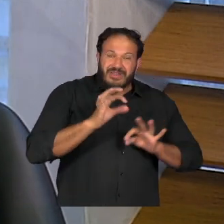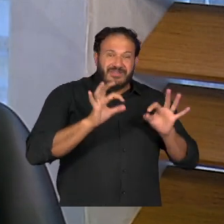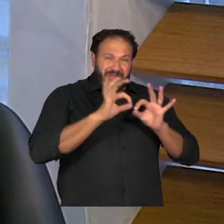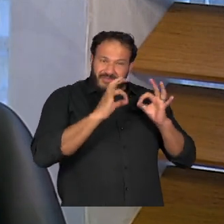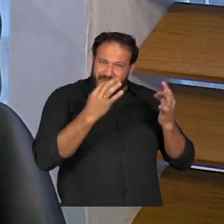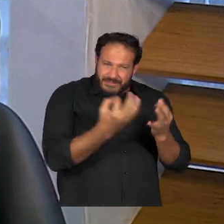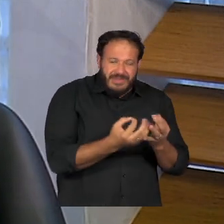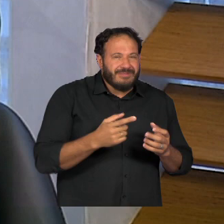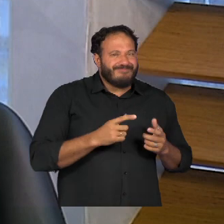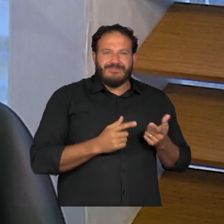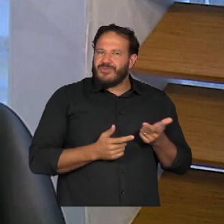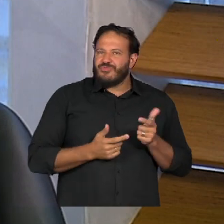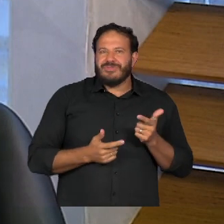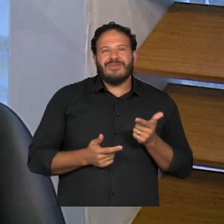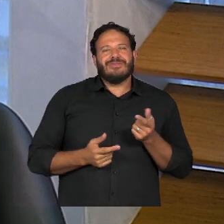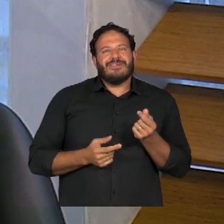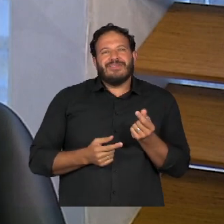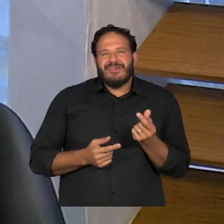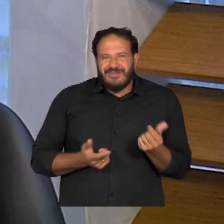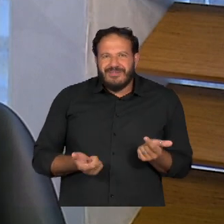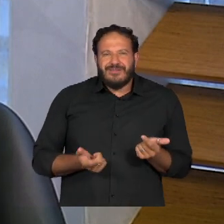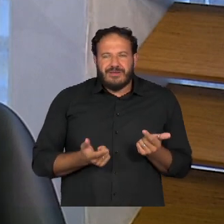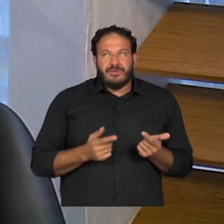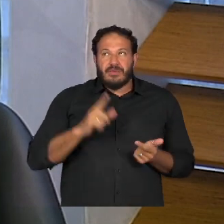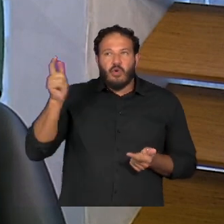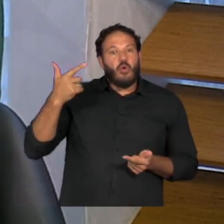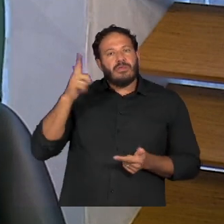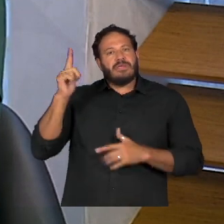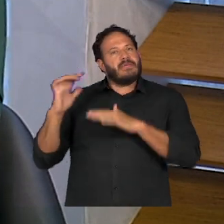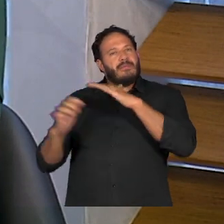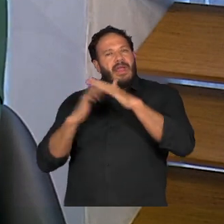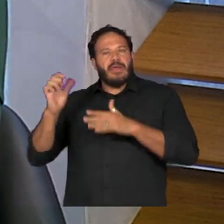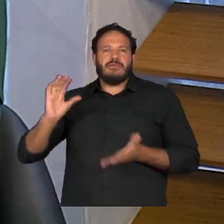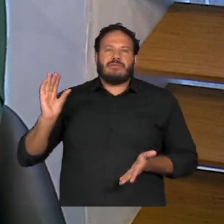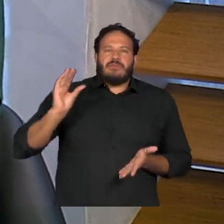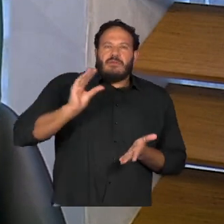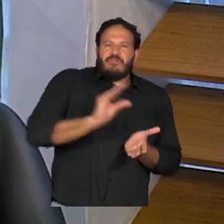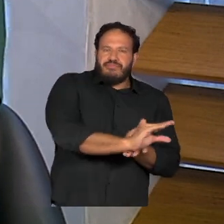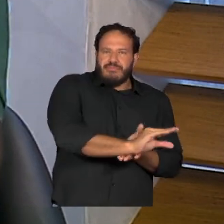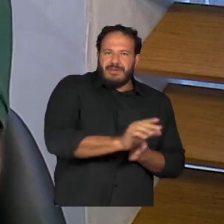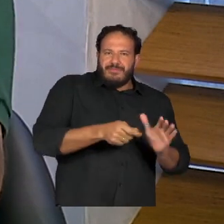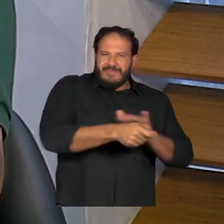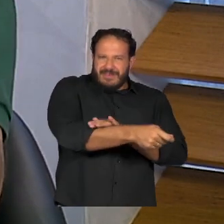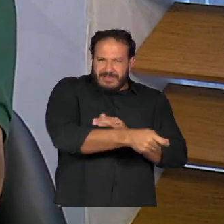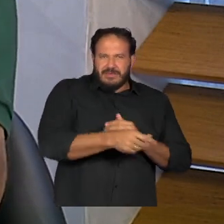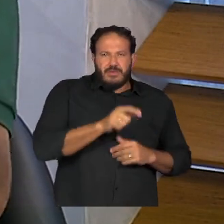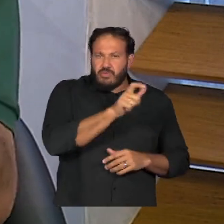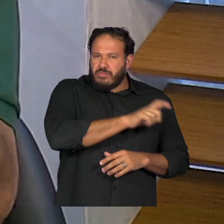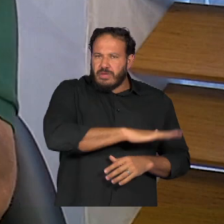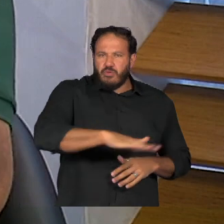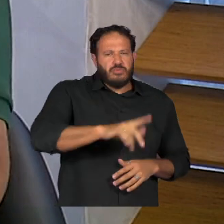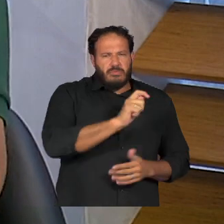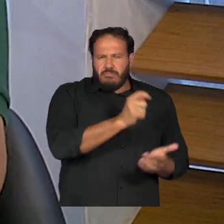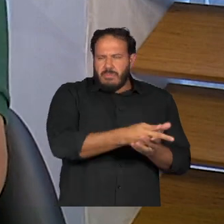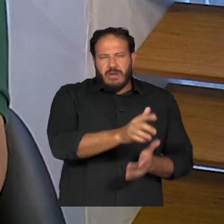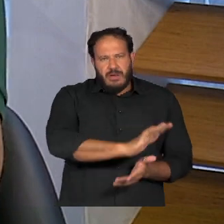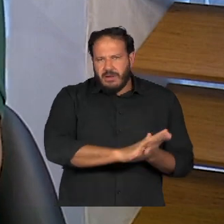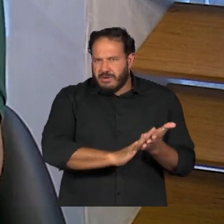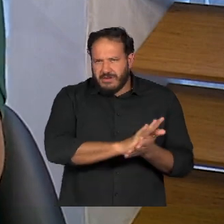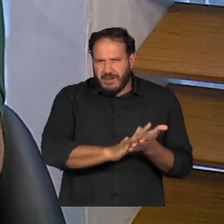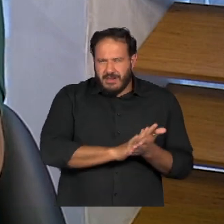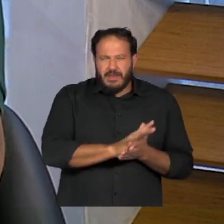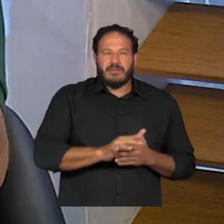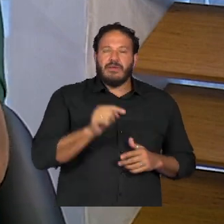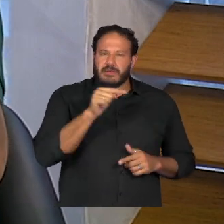por eh por outros órgãos aí ah no qual os alunos não pagam nada e eles vêm de